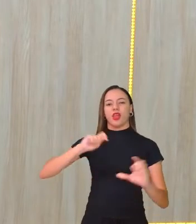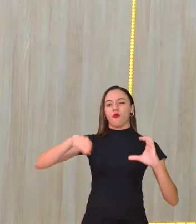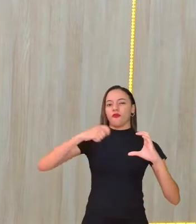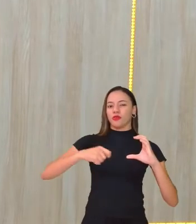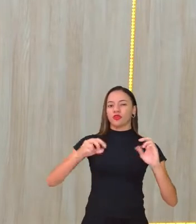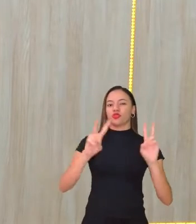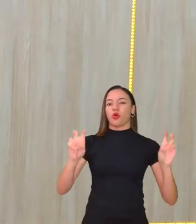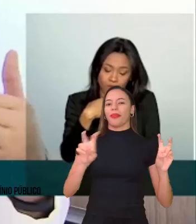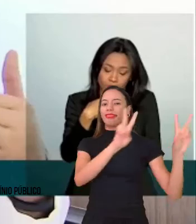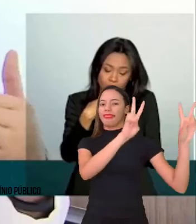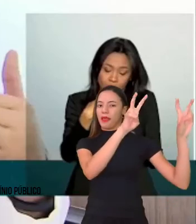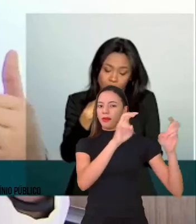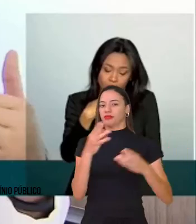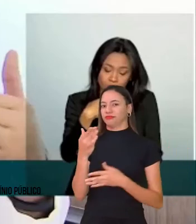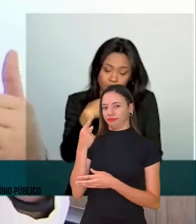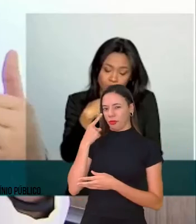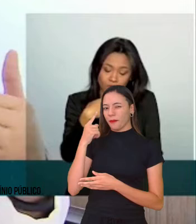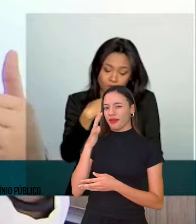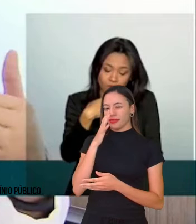ver?